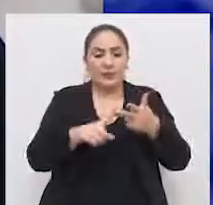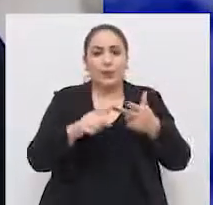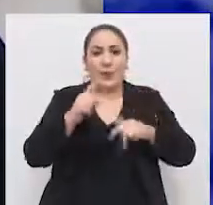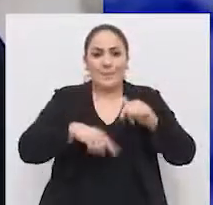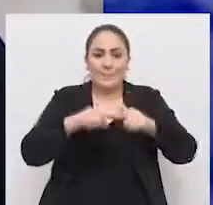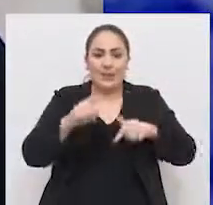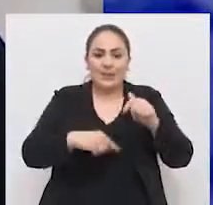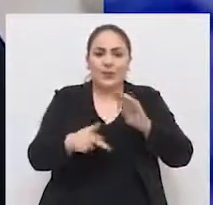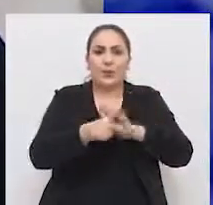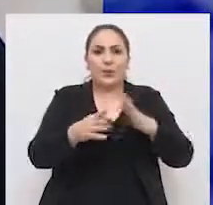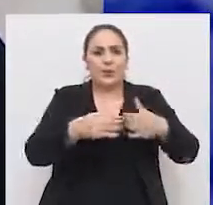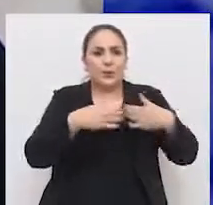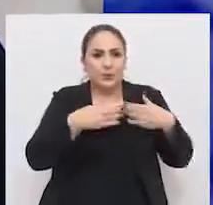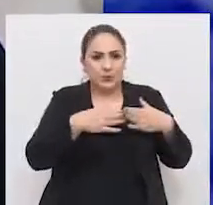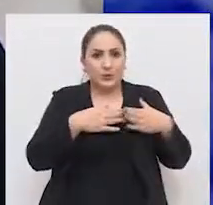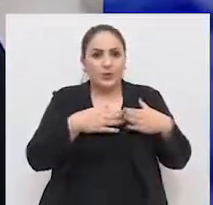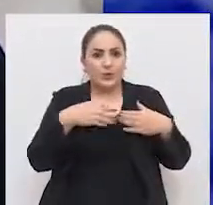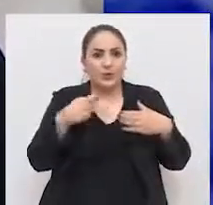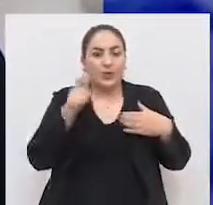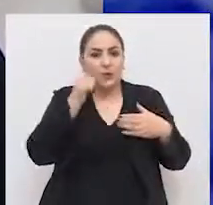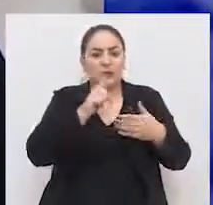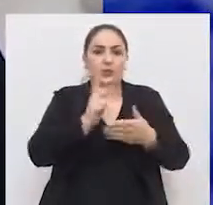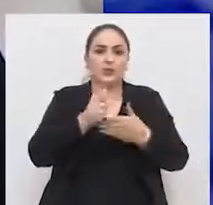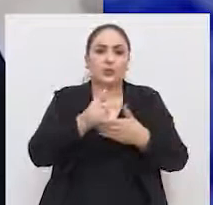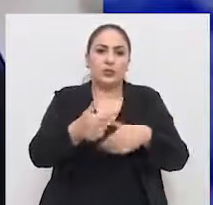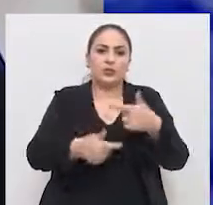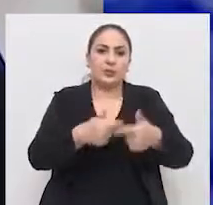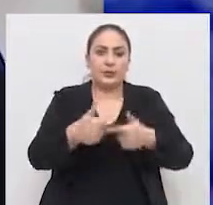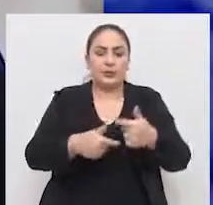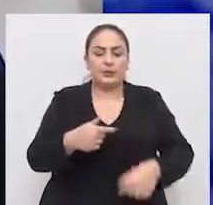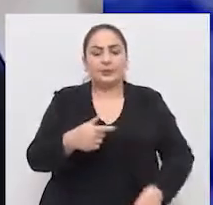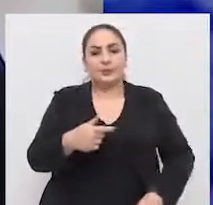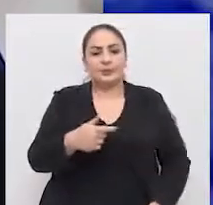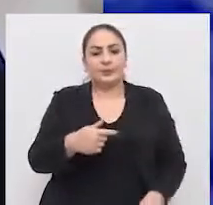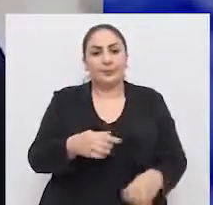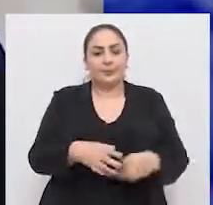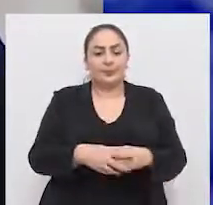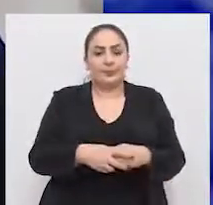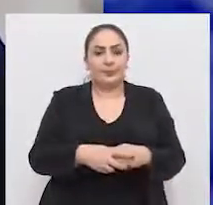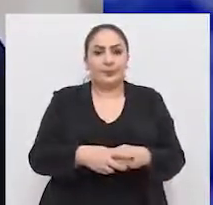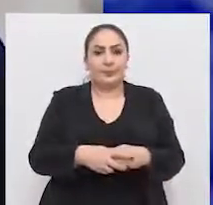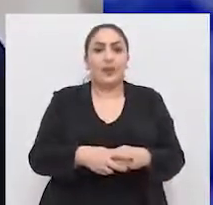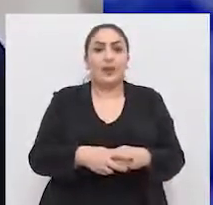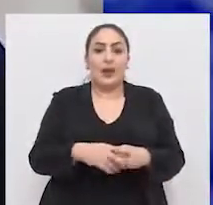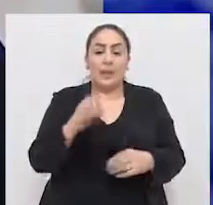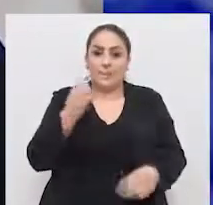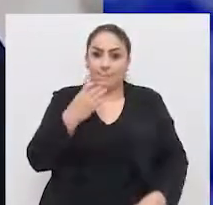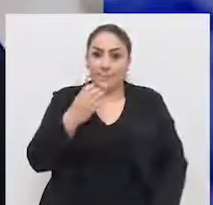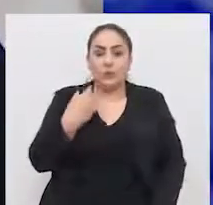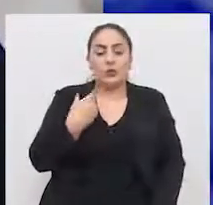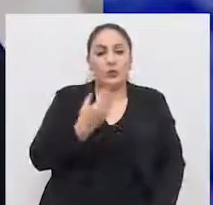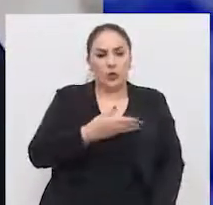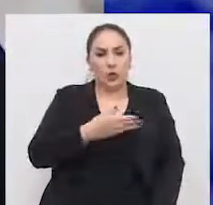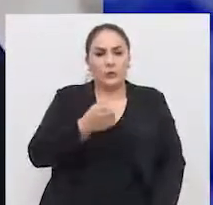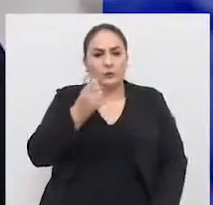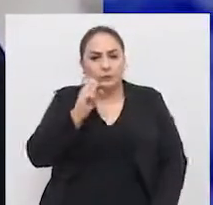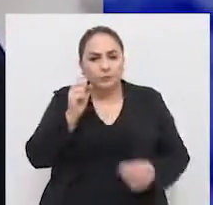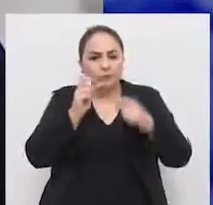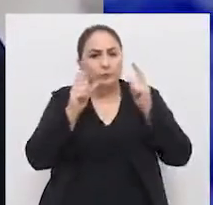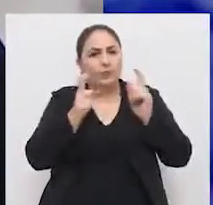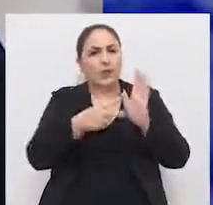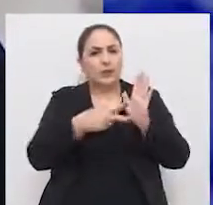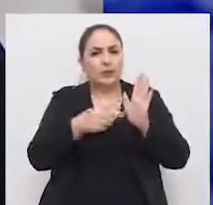como equipamentos protetivos para que eles continuassem prestando o serviço. Vale a pena a gente ficar de